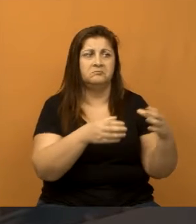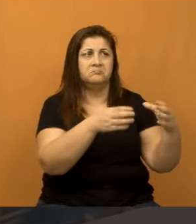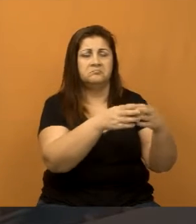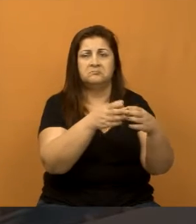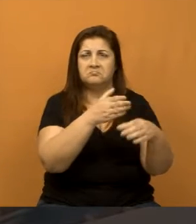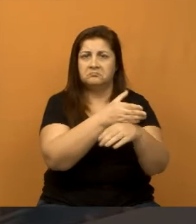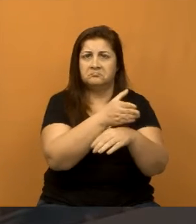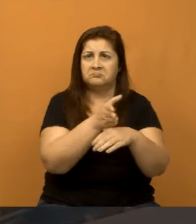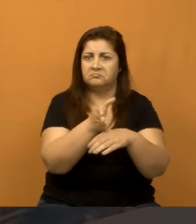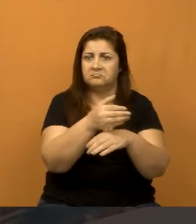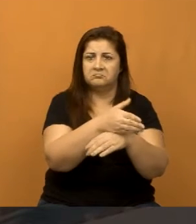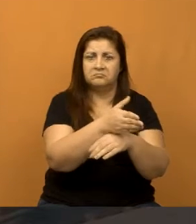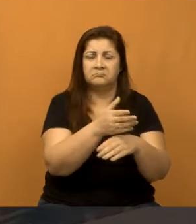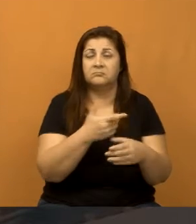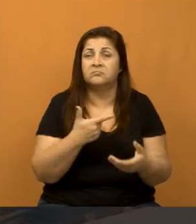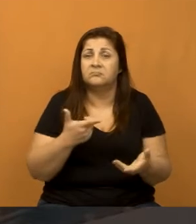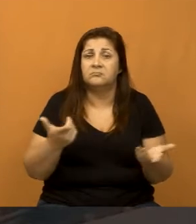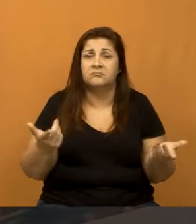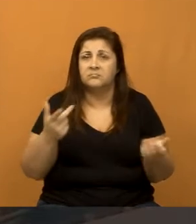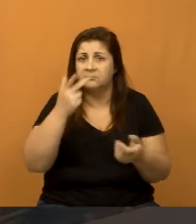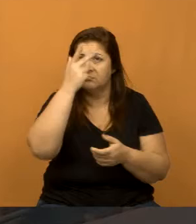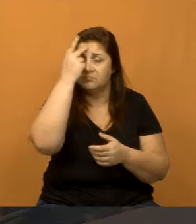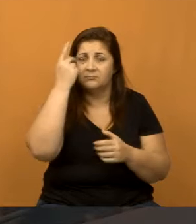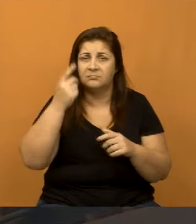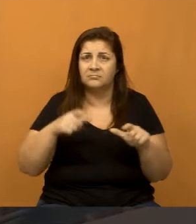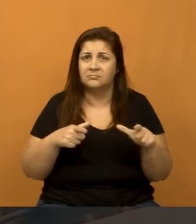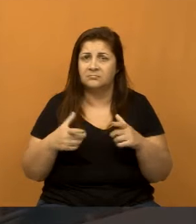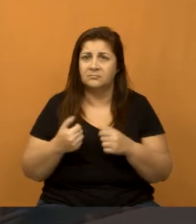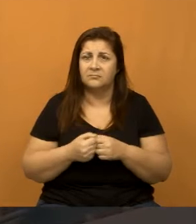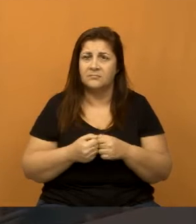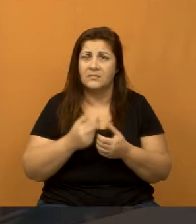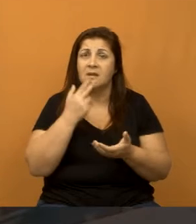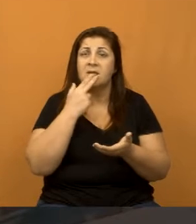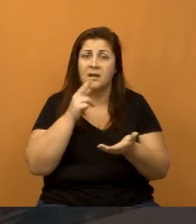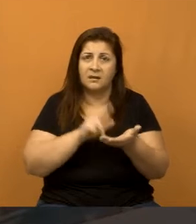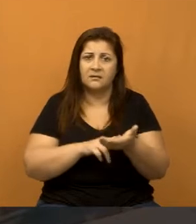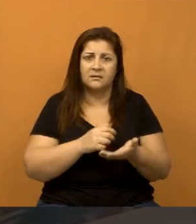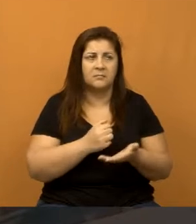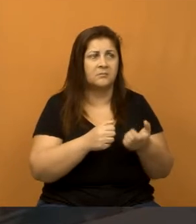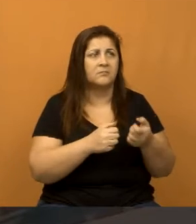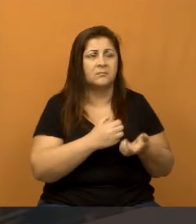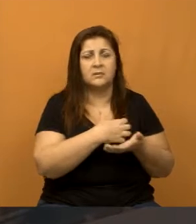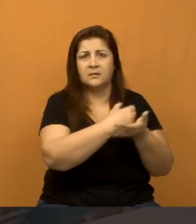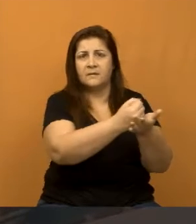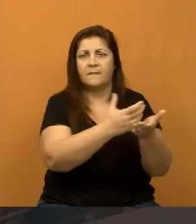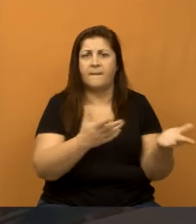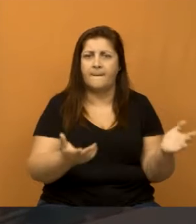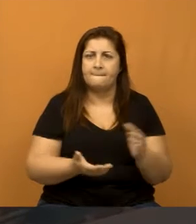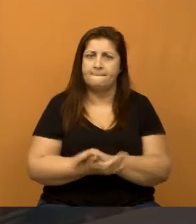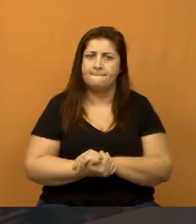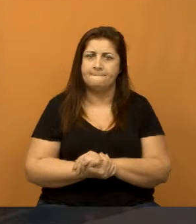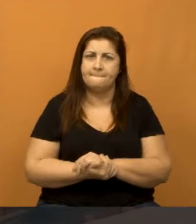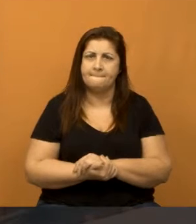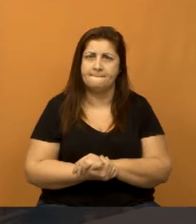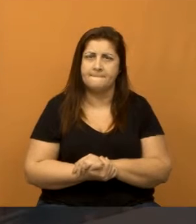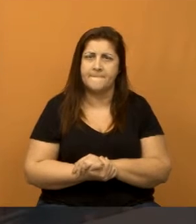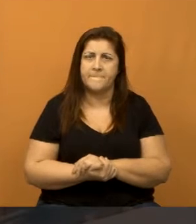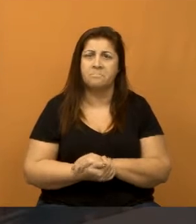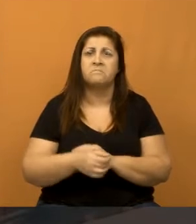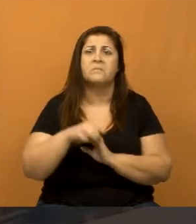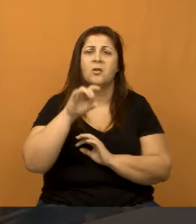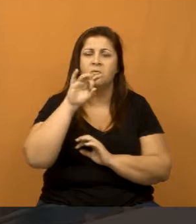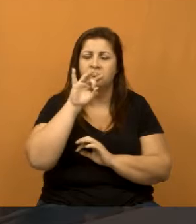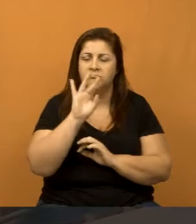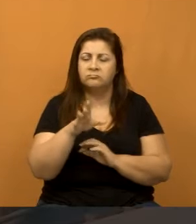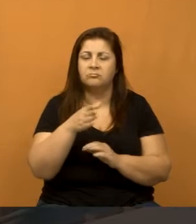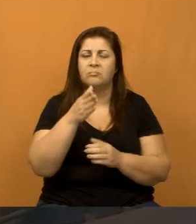novo bairro ao lado do Pedregulho, lá no Califórnia. E eles falaram que não tem como, somente através da justiça, porque